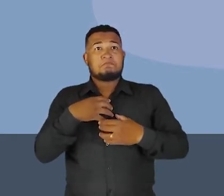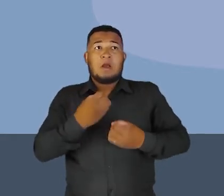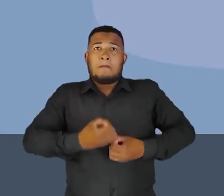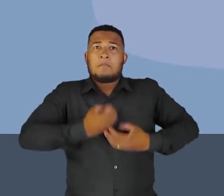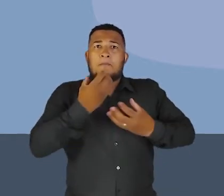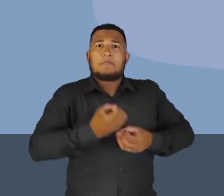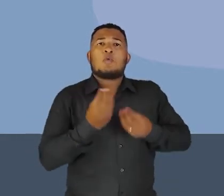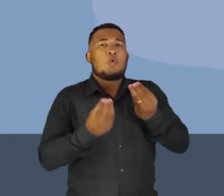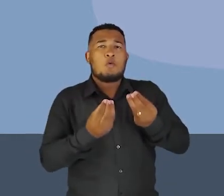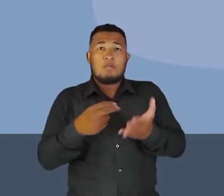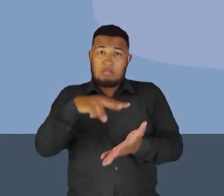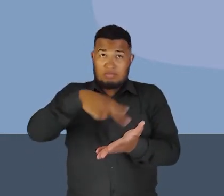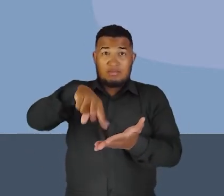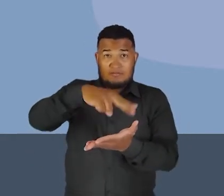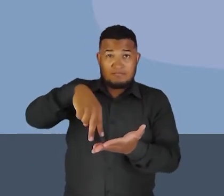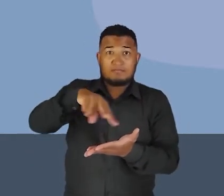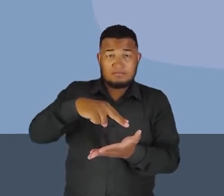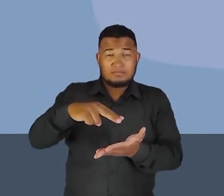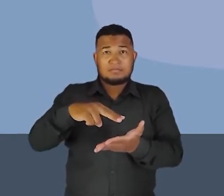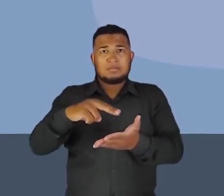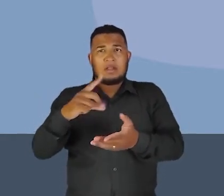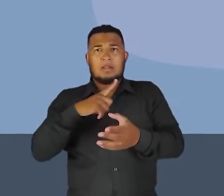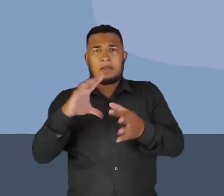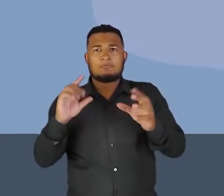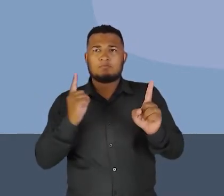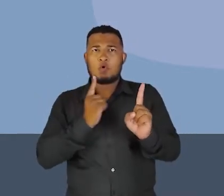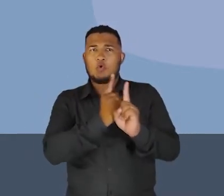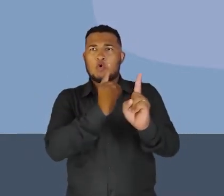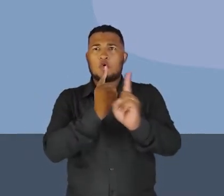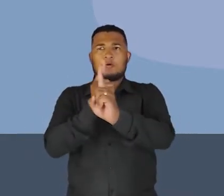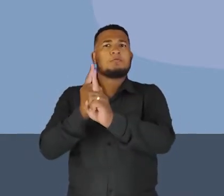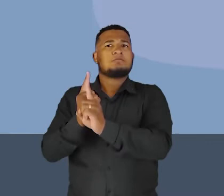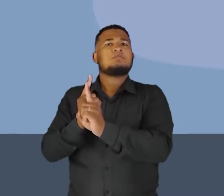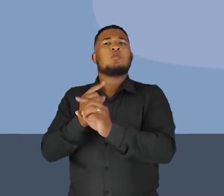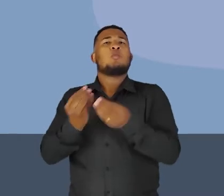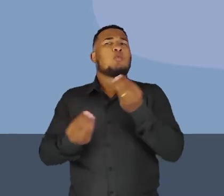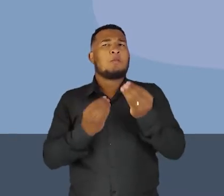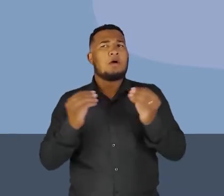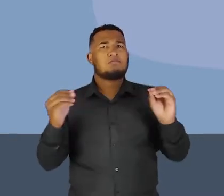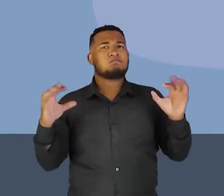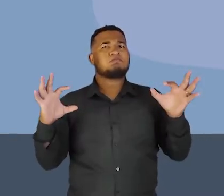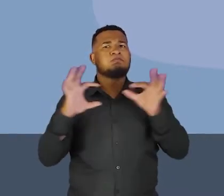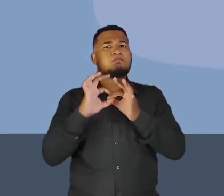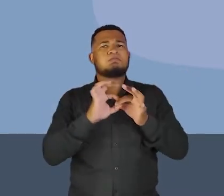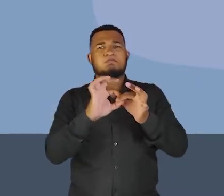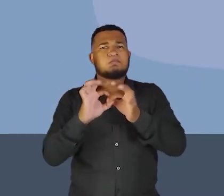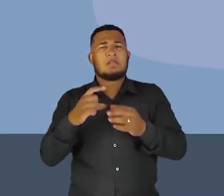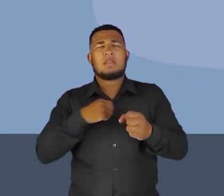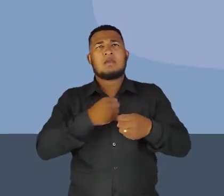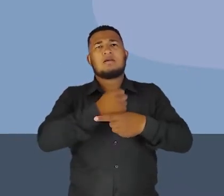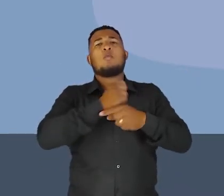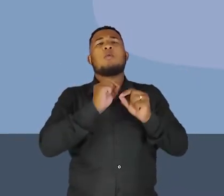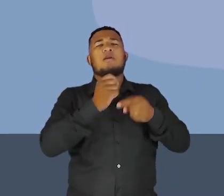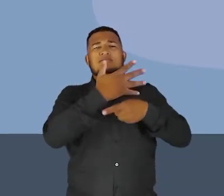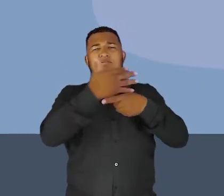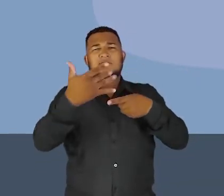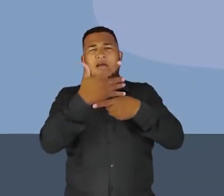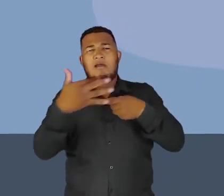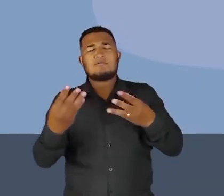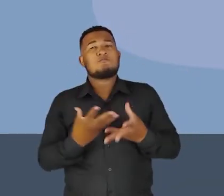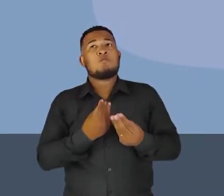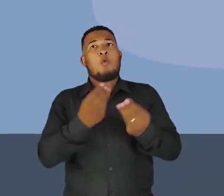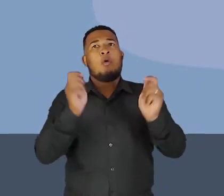também através de danças, né? Eles se encontram também, muitas vezes também, em muitas séries, né? Eles também podem se expressar,